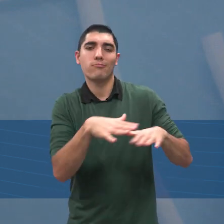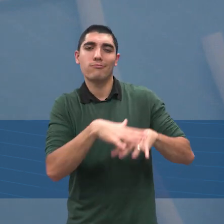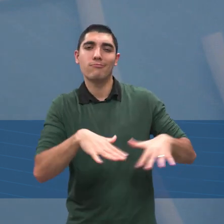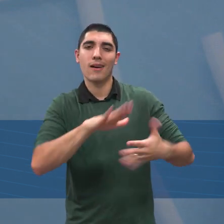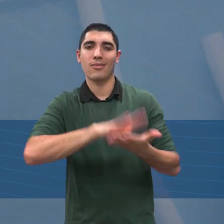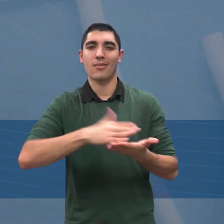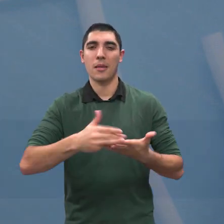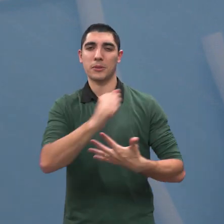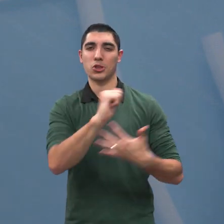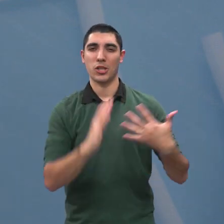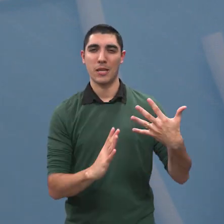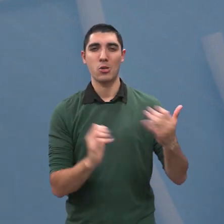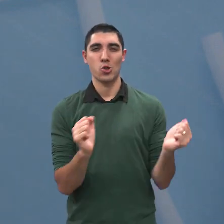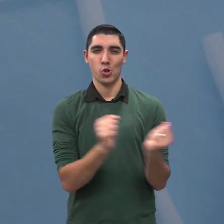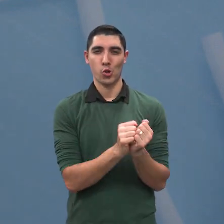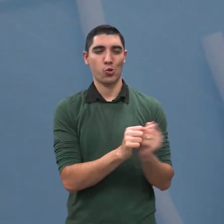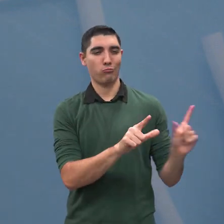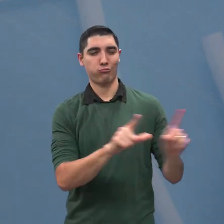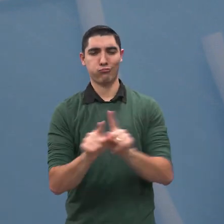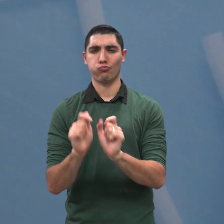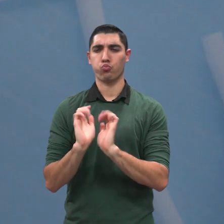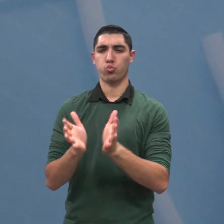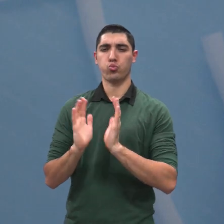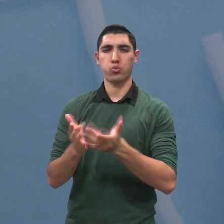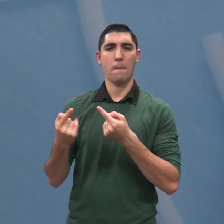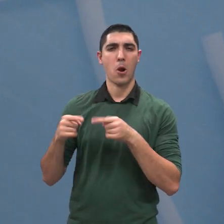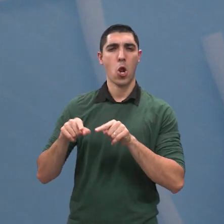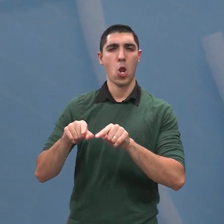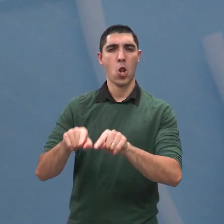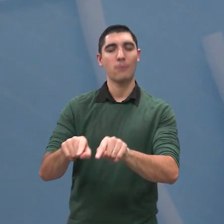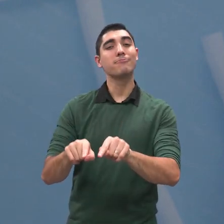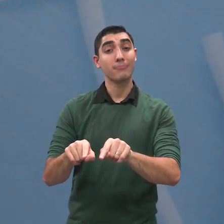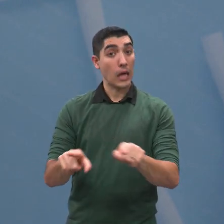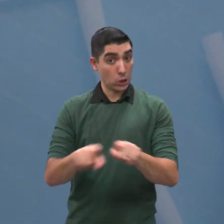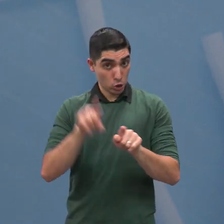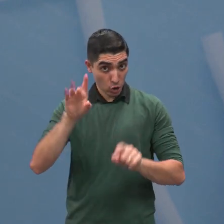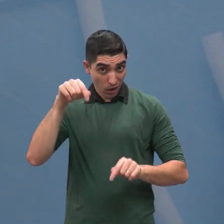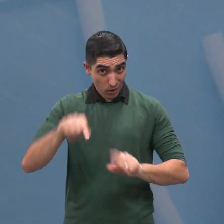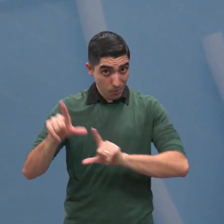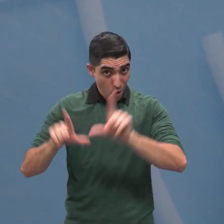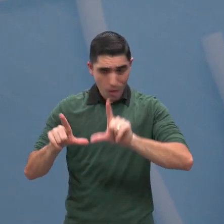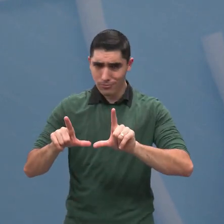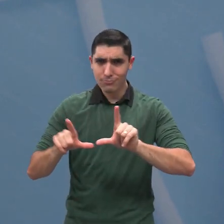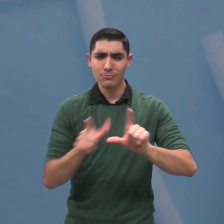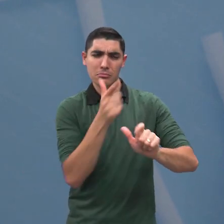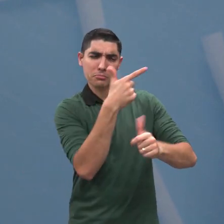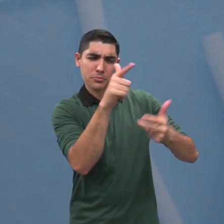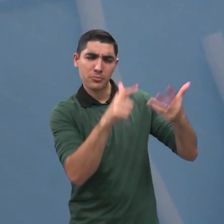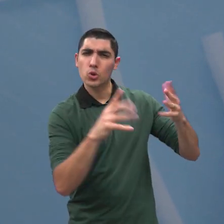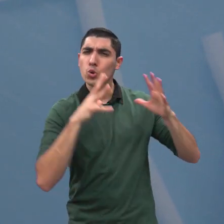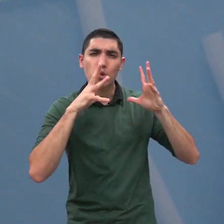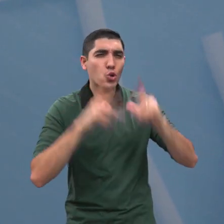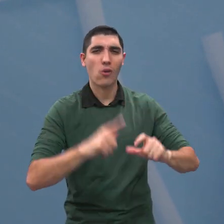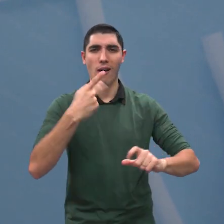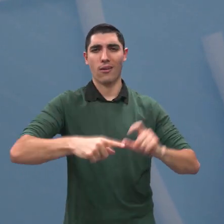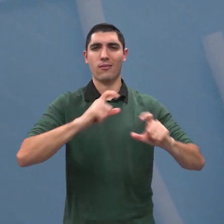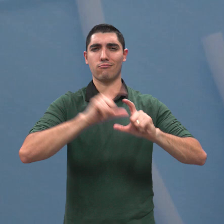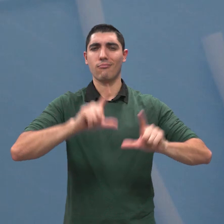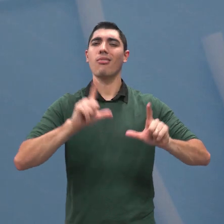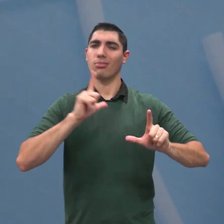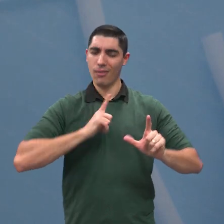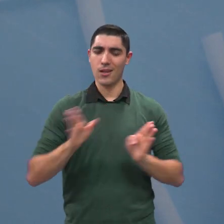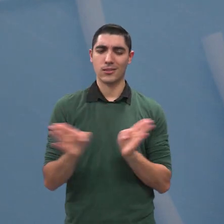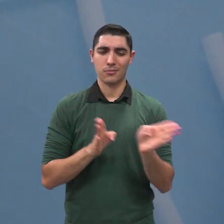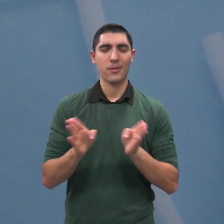de Libras, que esteve com a gente durante todo o programa, e não só no Diálogos, em toda a programação da TV Câmara de São